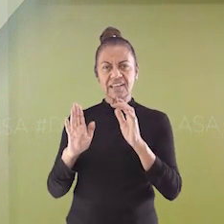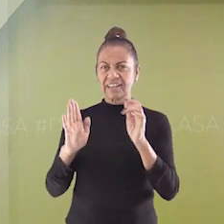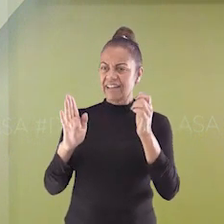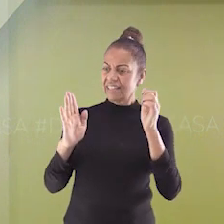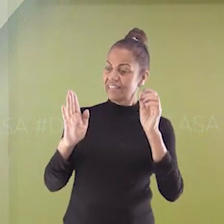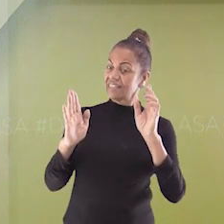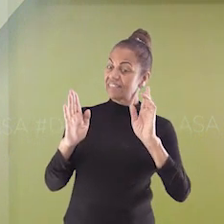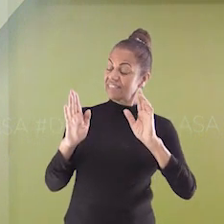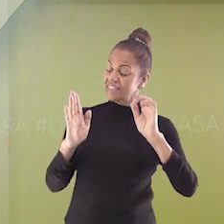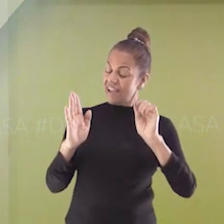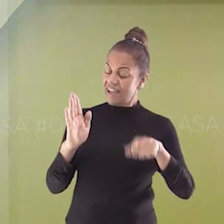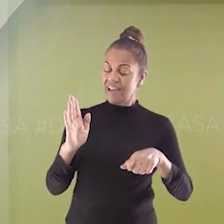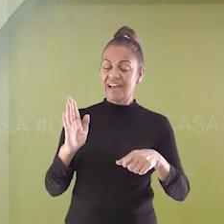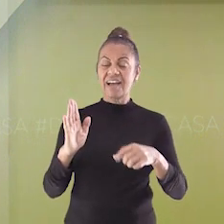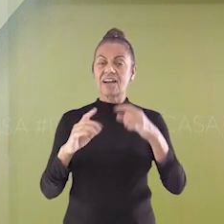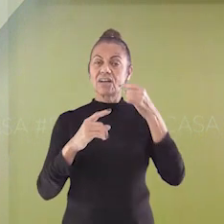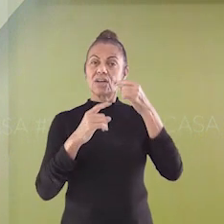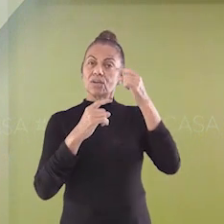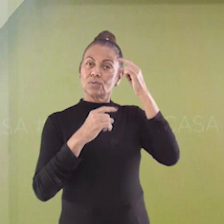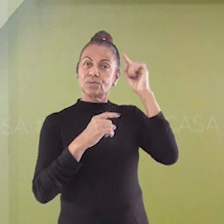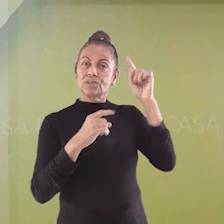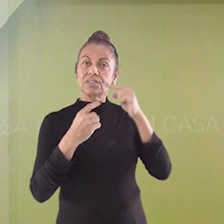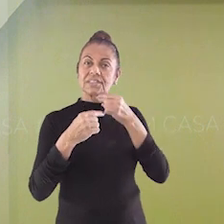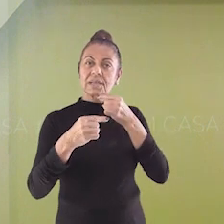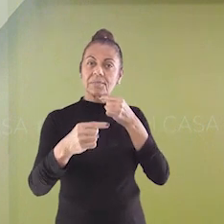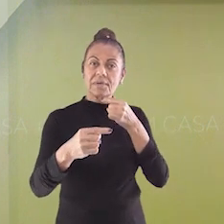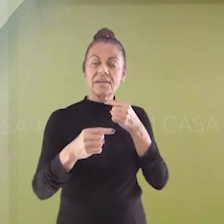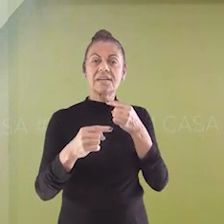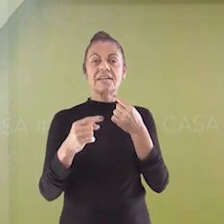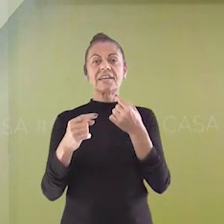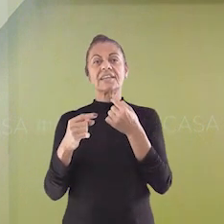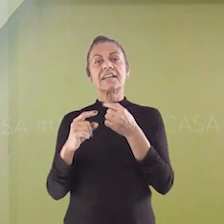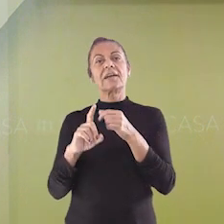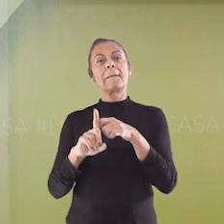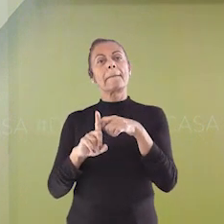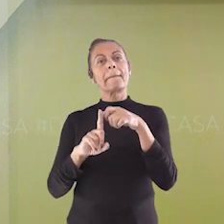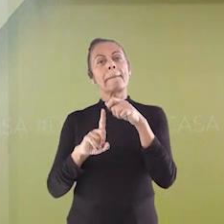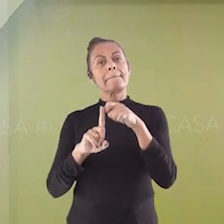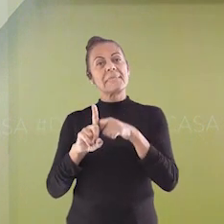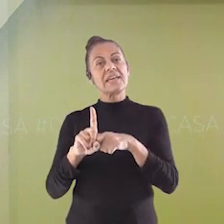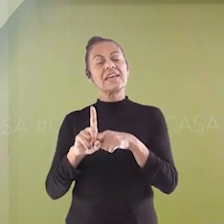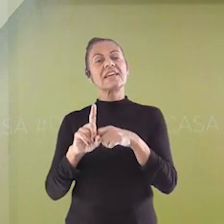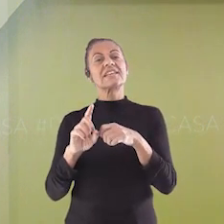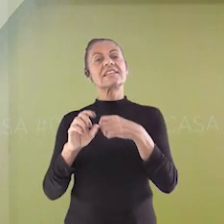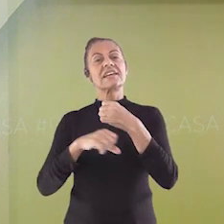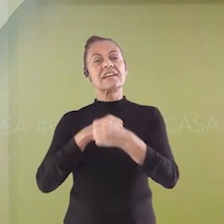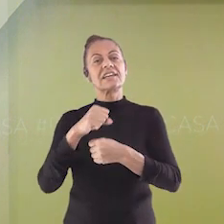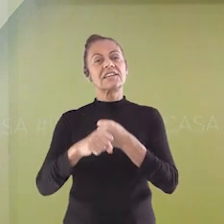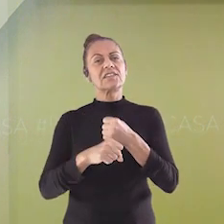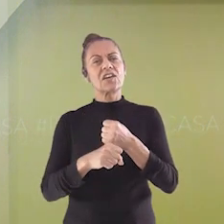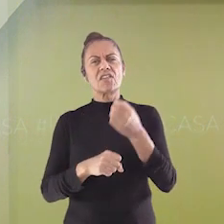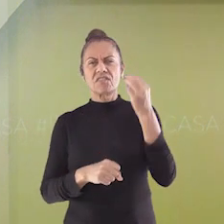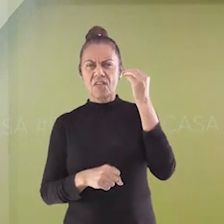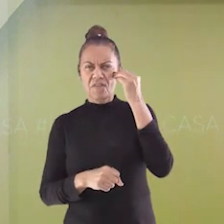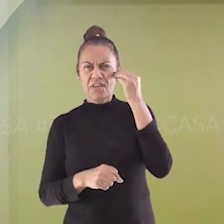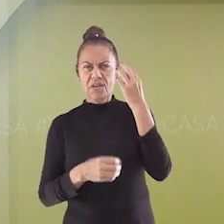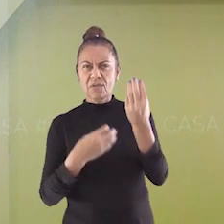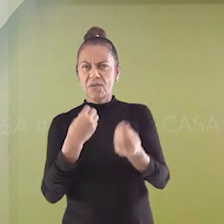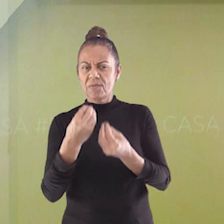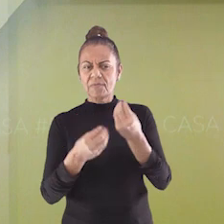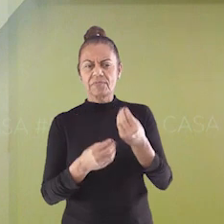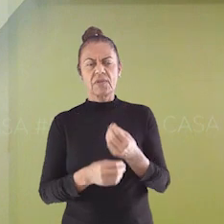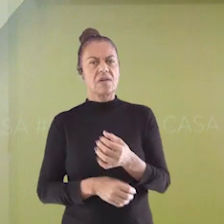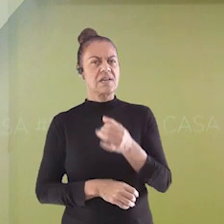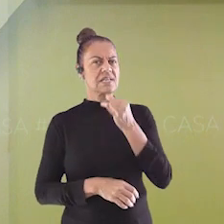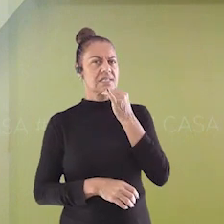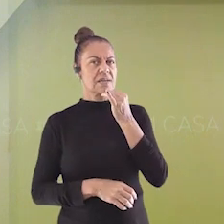da semana, a data e os meses do ano. Vamos ver como funciona o calendário? Em uma semana temos